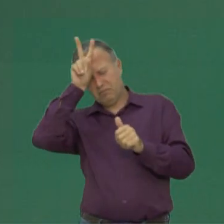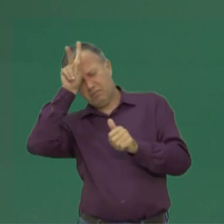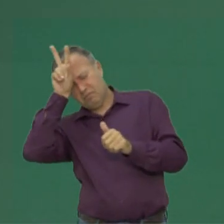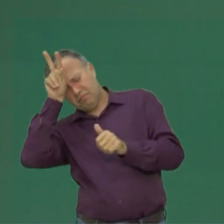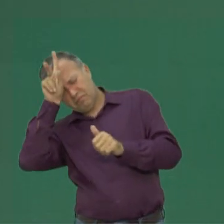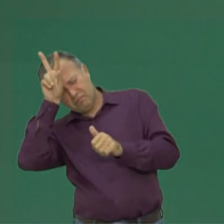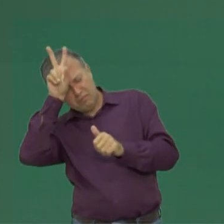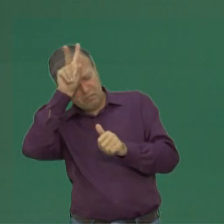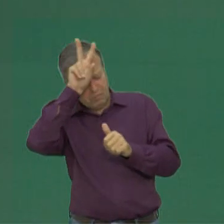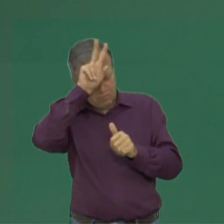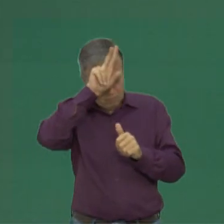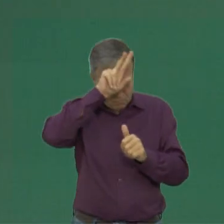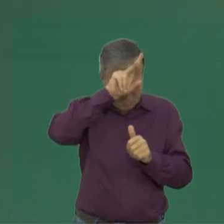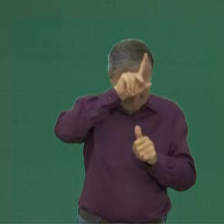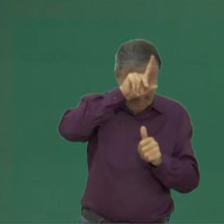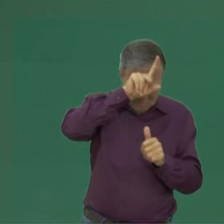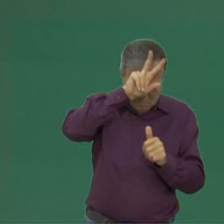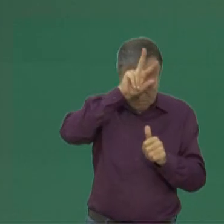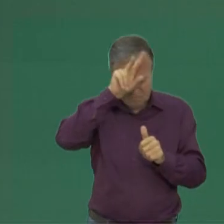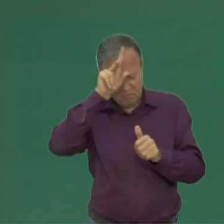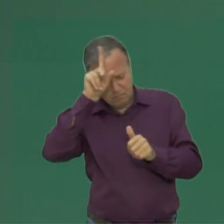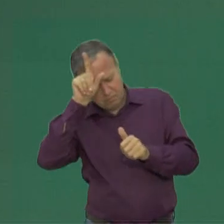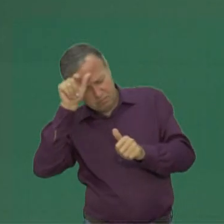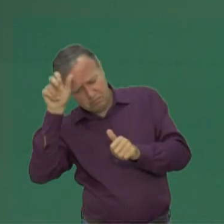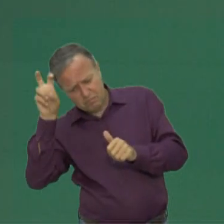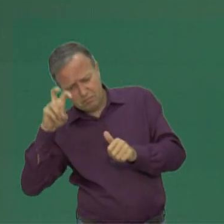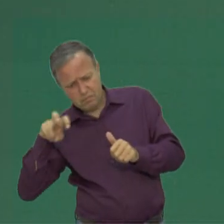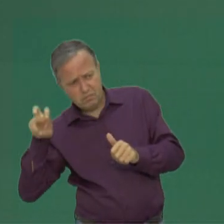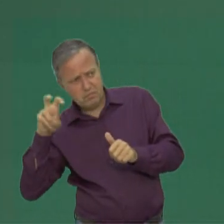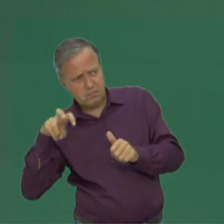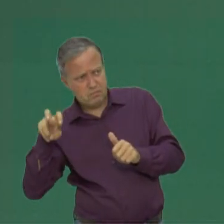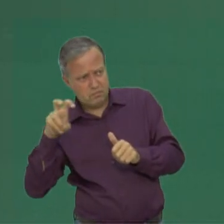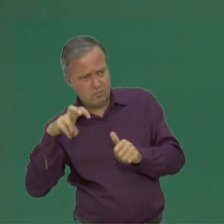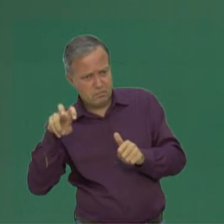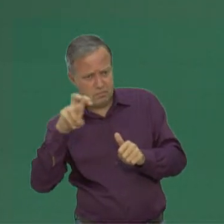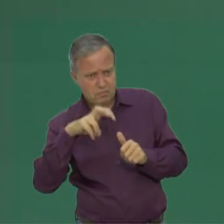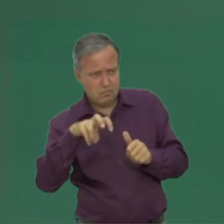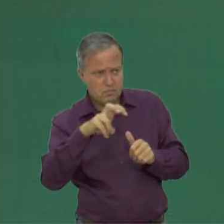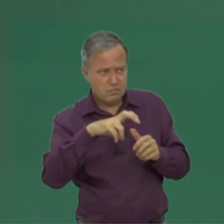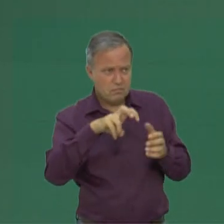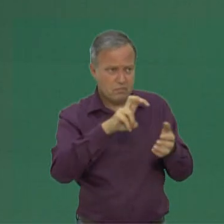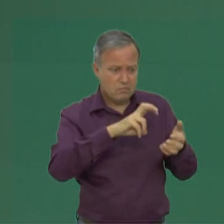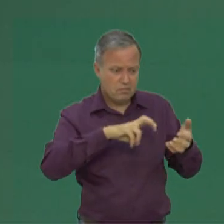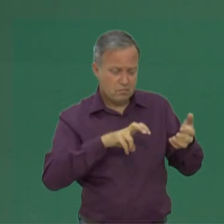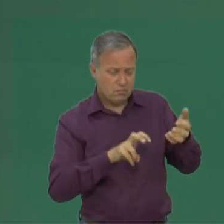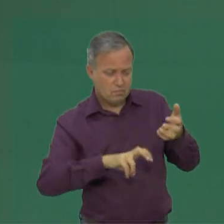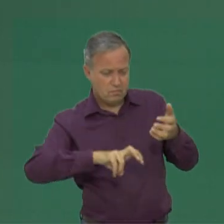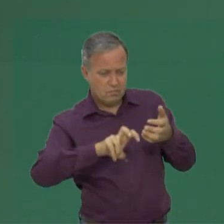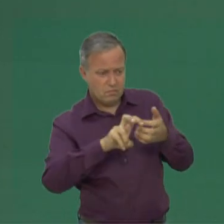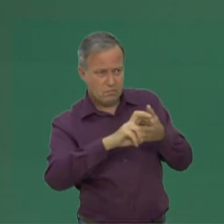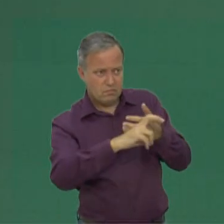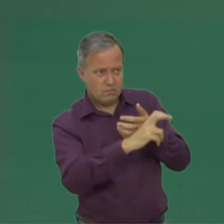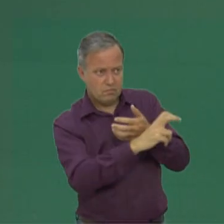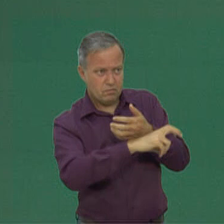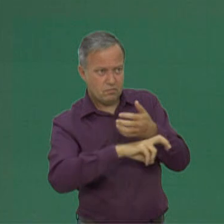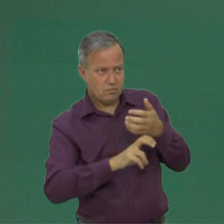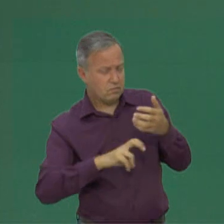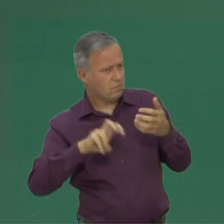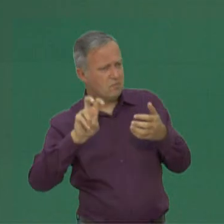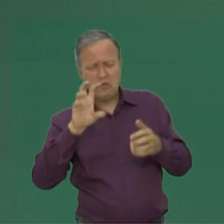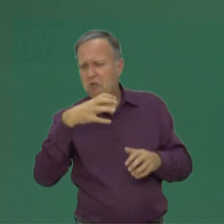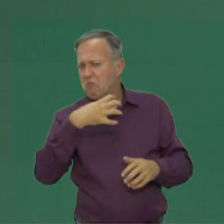o sentido. E por isso a cobra vai passando por ali e elas